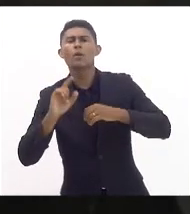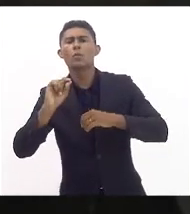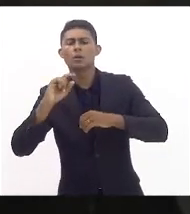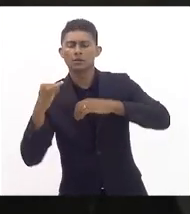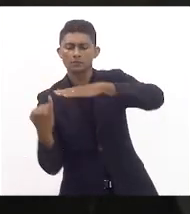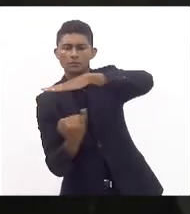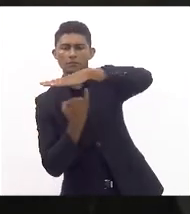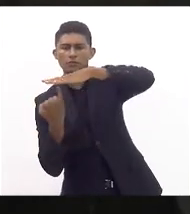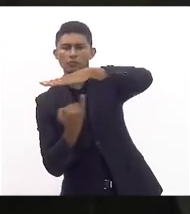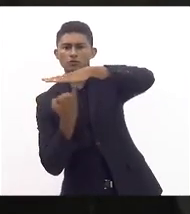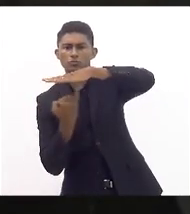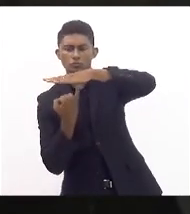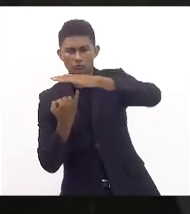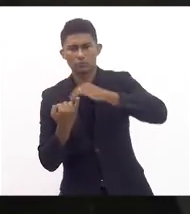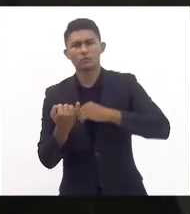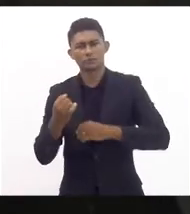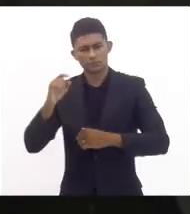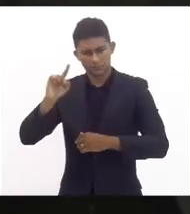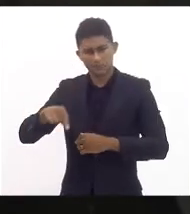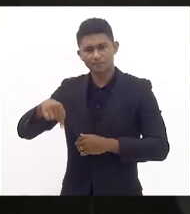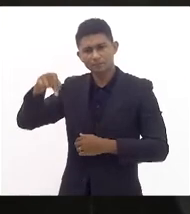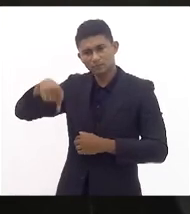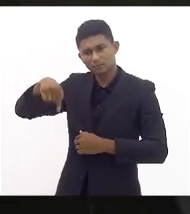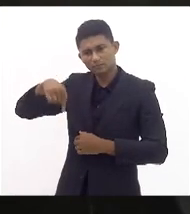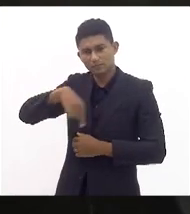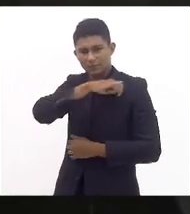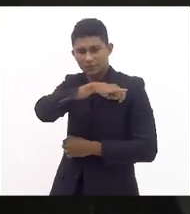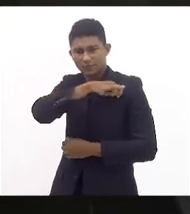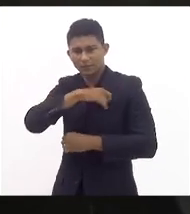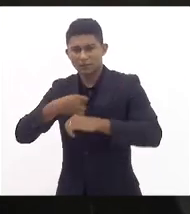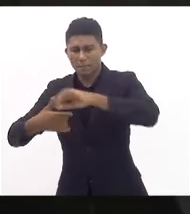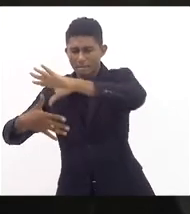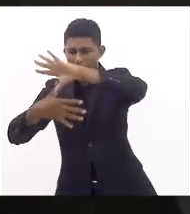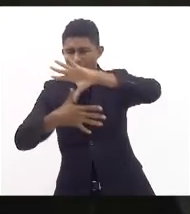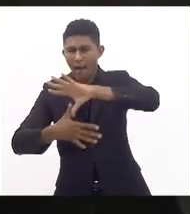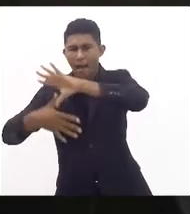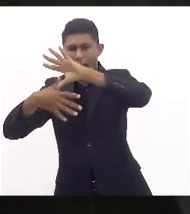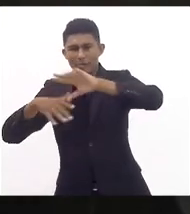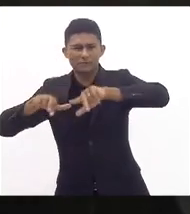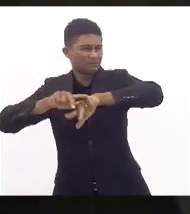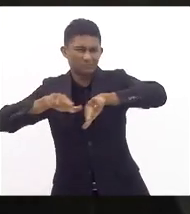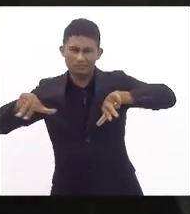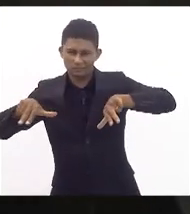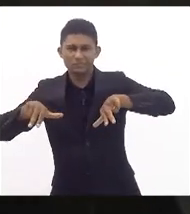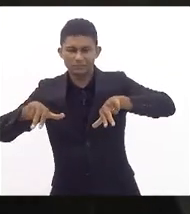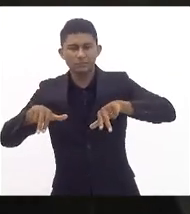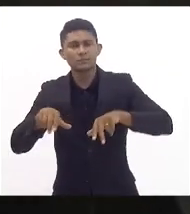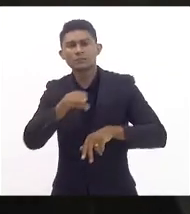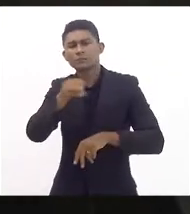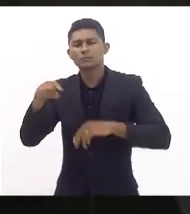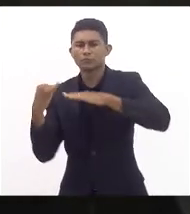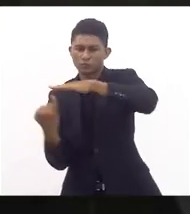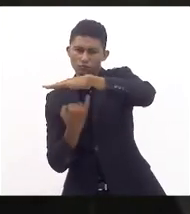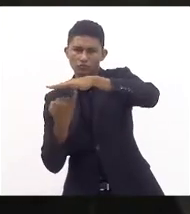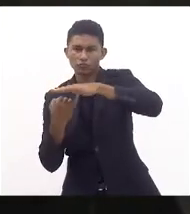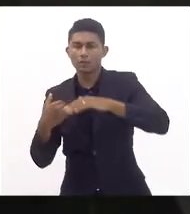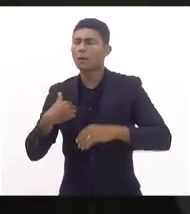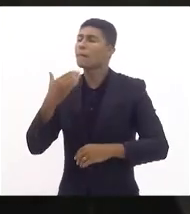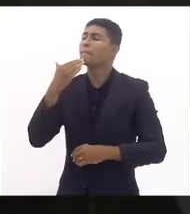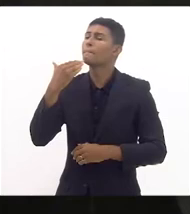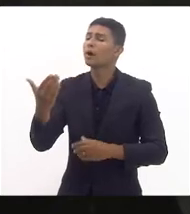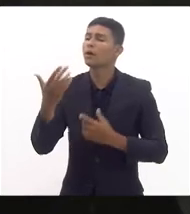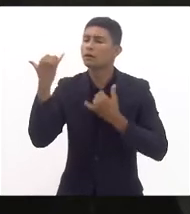de cartografia do nosso estado e de regularização fundiária, E